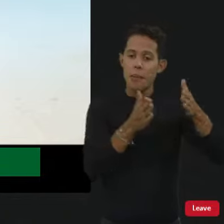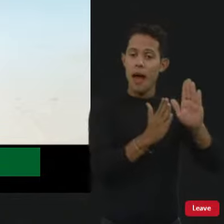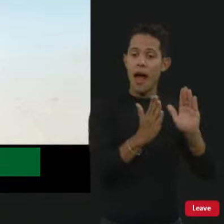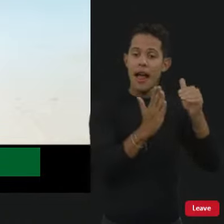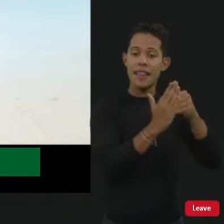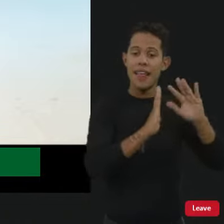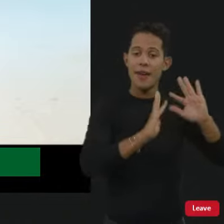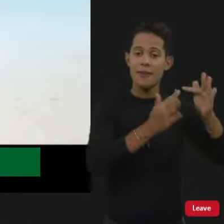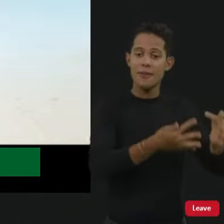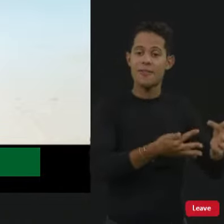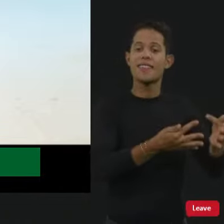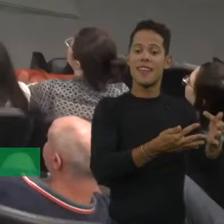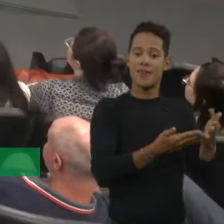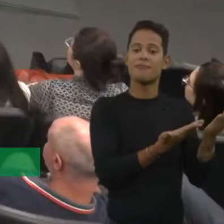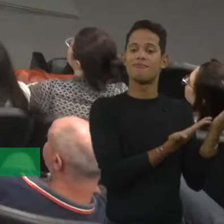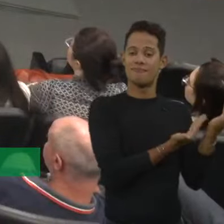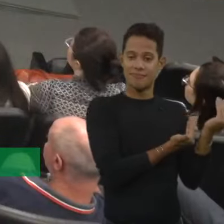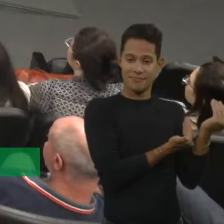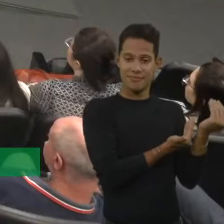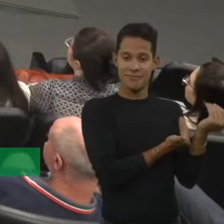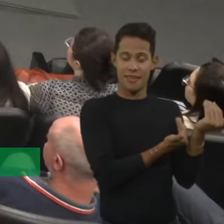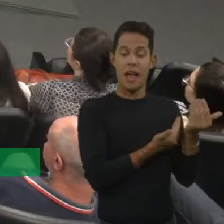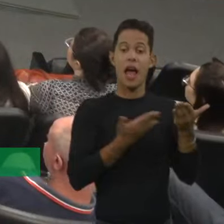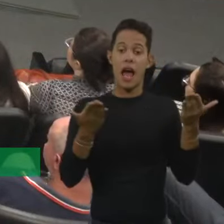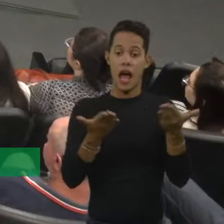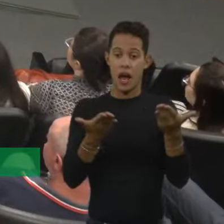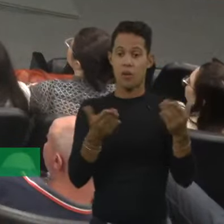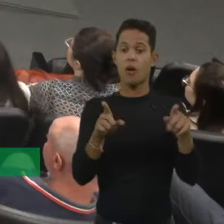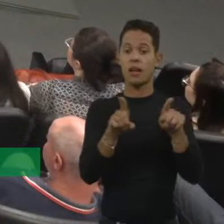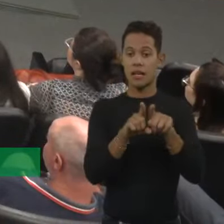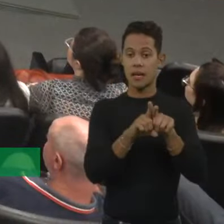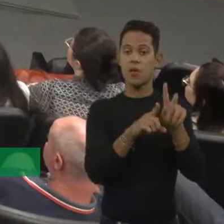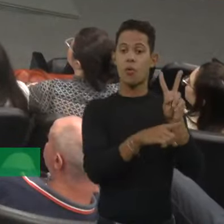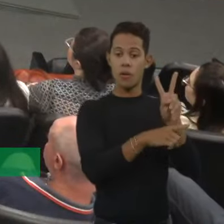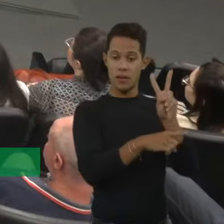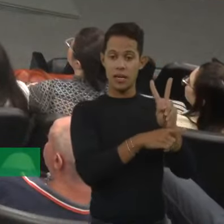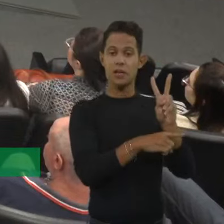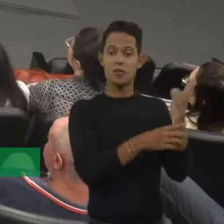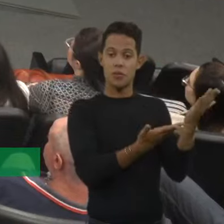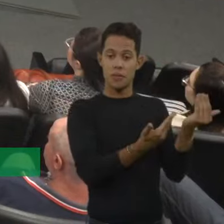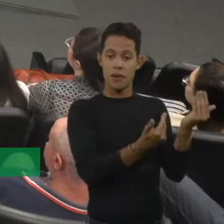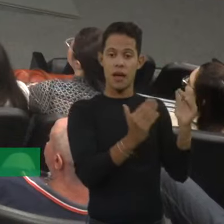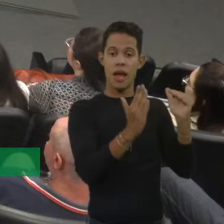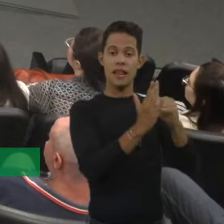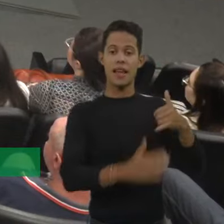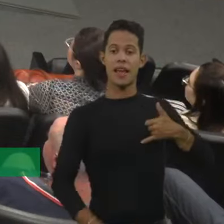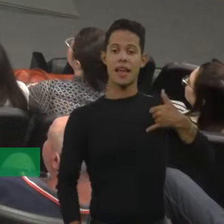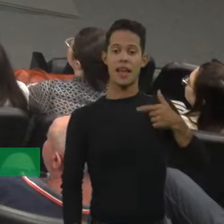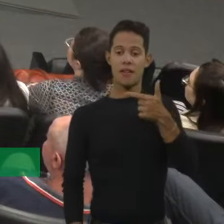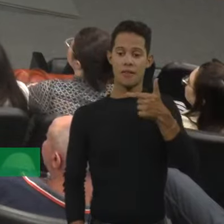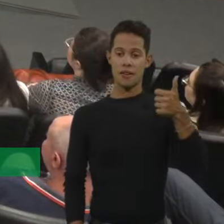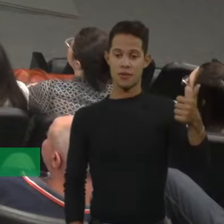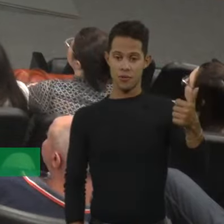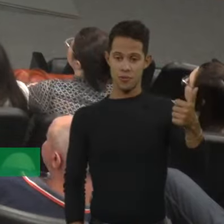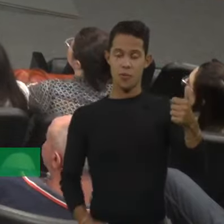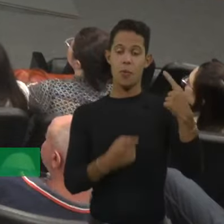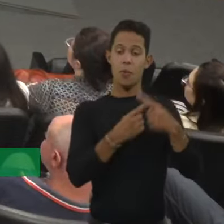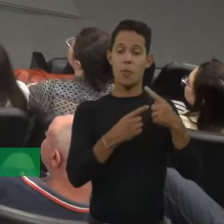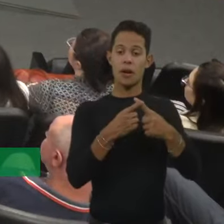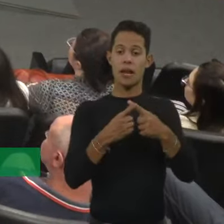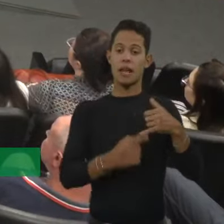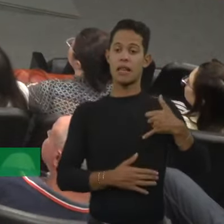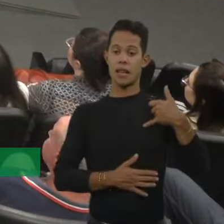e agora, geralmente, nós estamos cuidando dos pacientes até os 21 anos de idade, porque dos 15 até os 21 existe uma